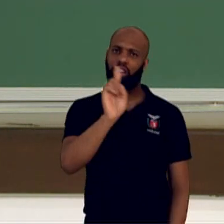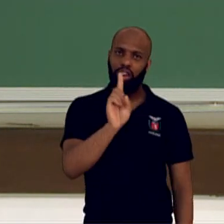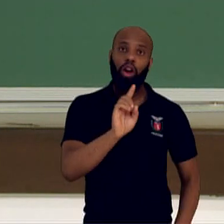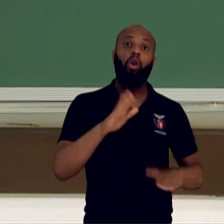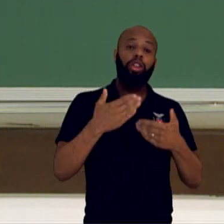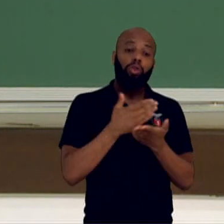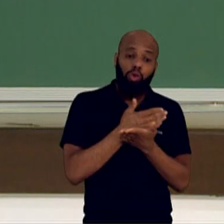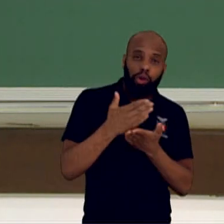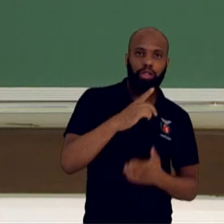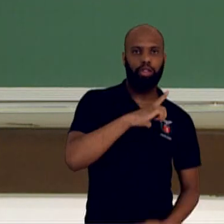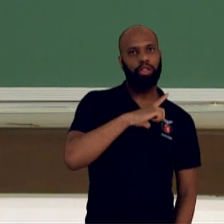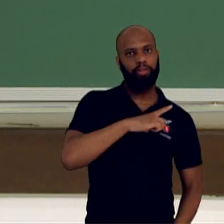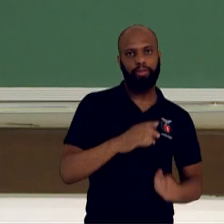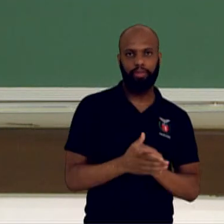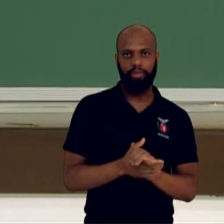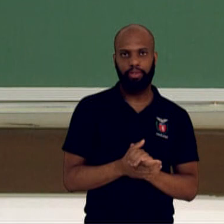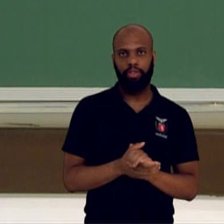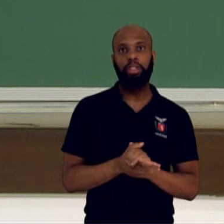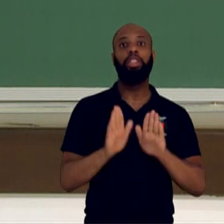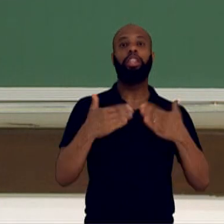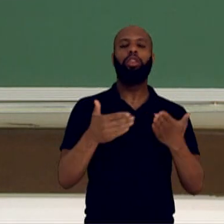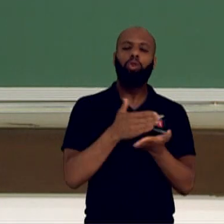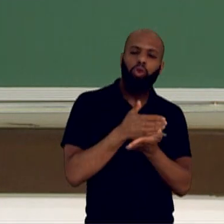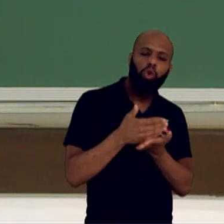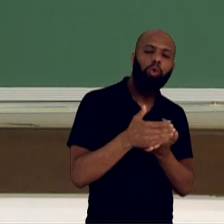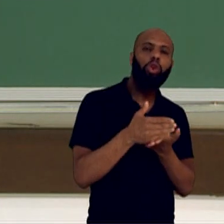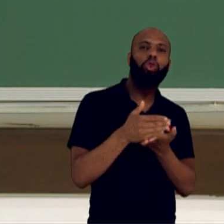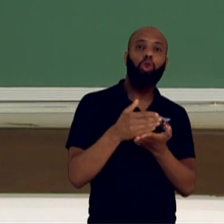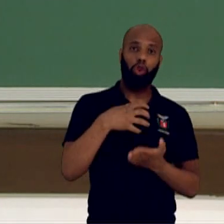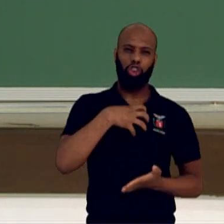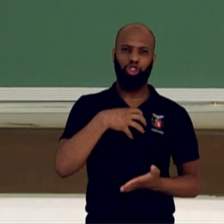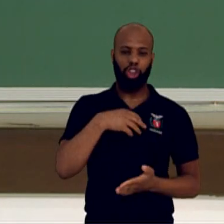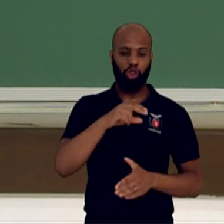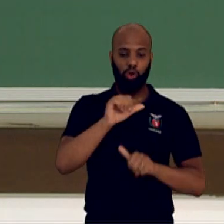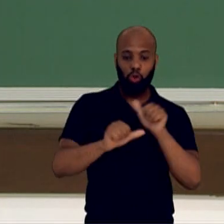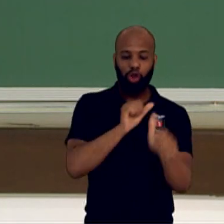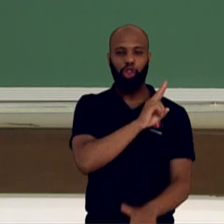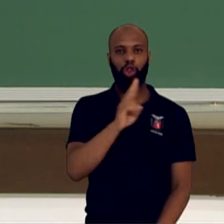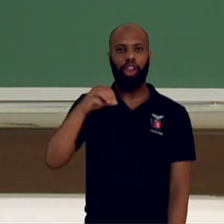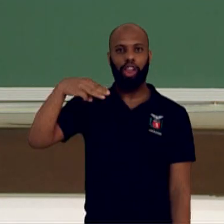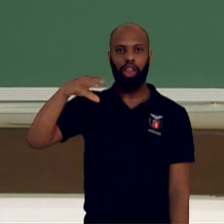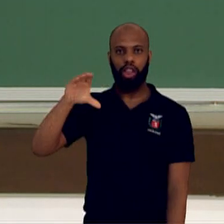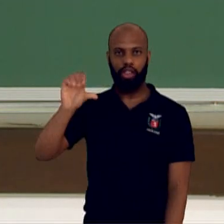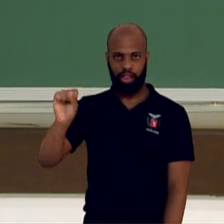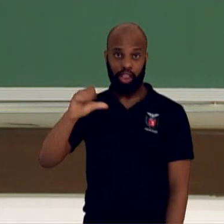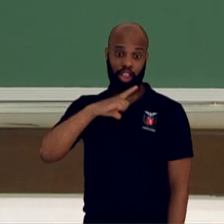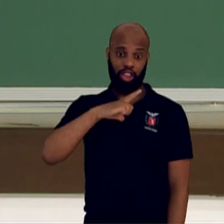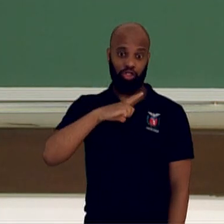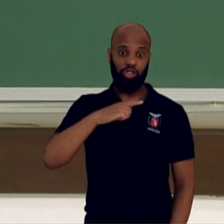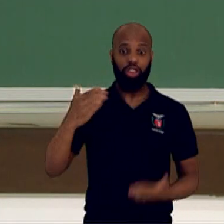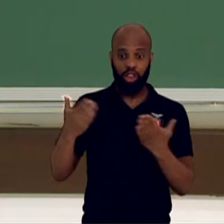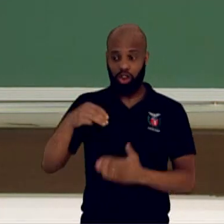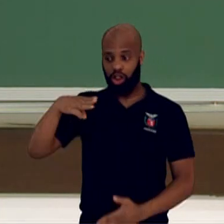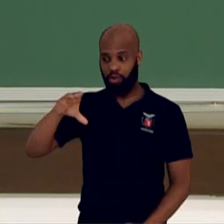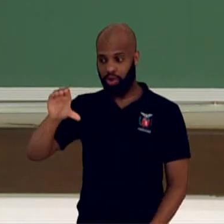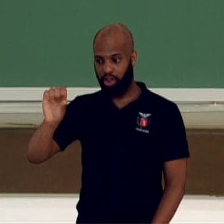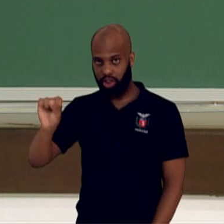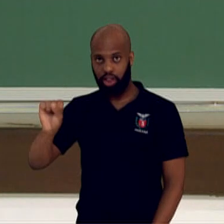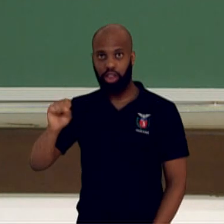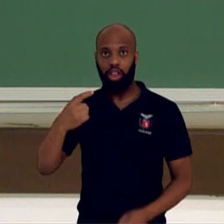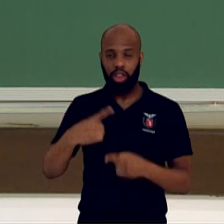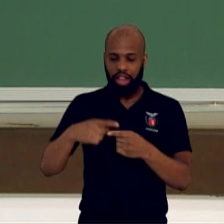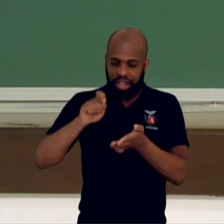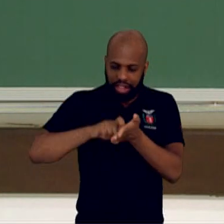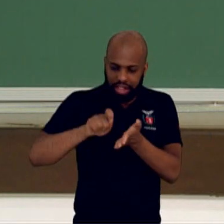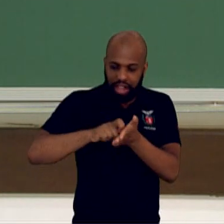começou a aparecer, né? E a partir desse momento eles passaram a se chamar MCs. Então nós tínhamos os MCs que compunham